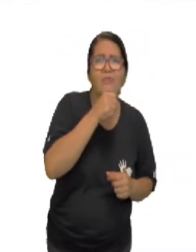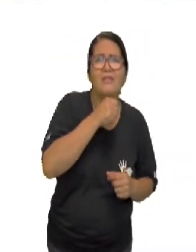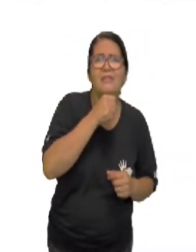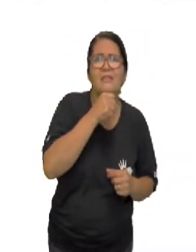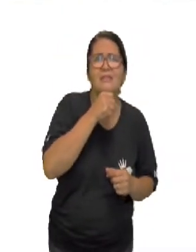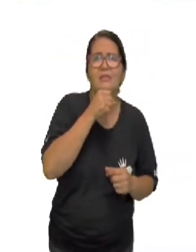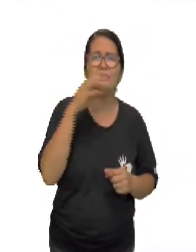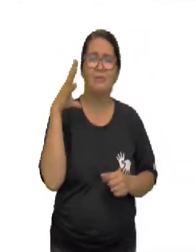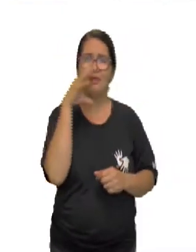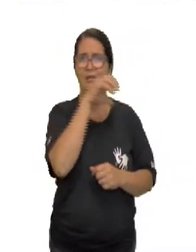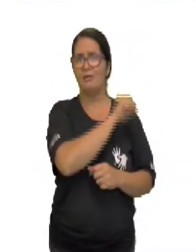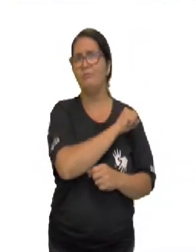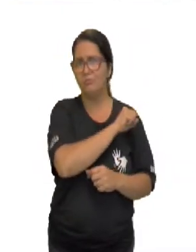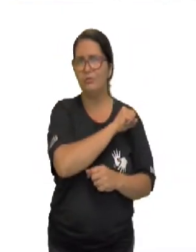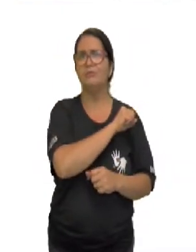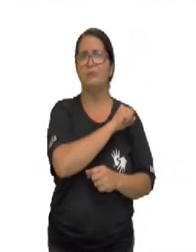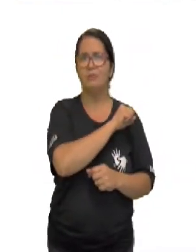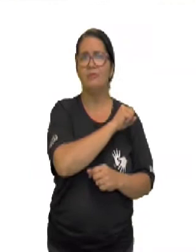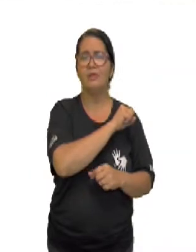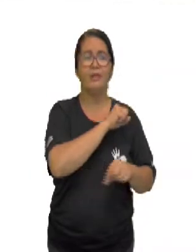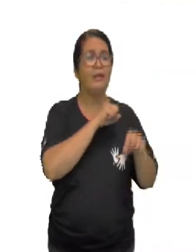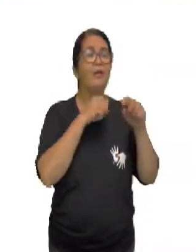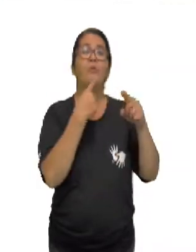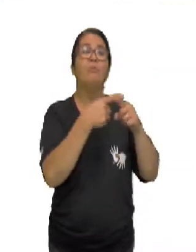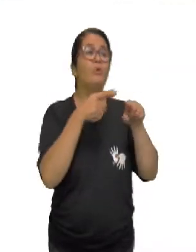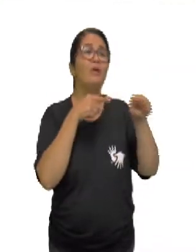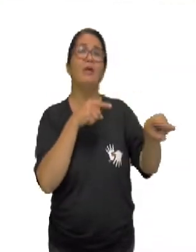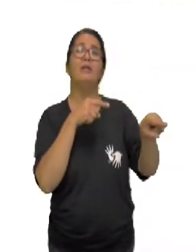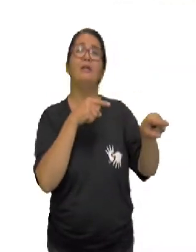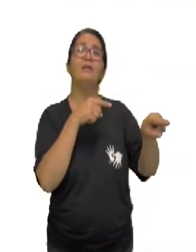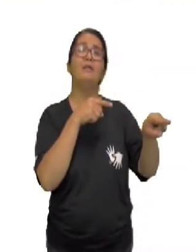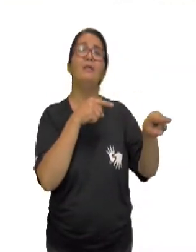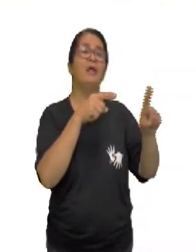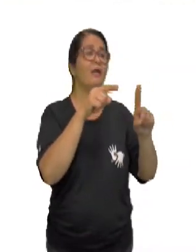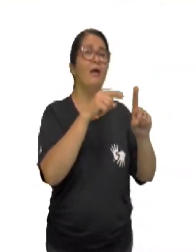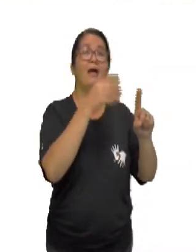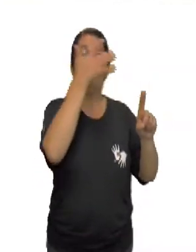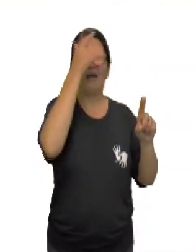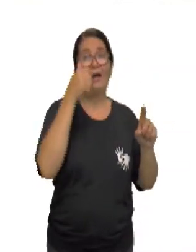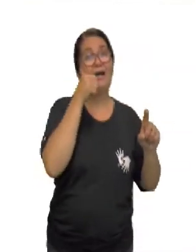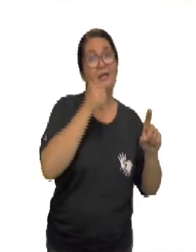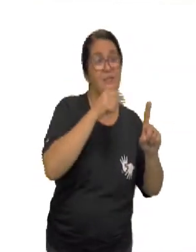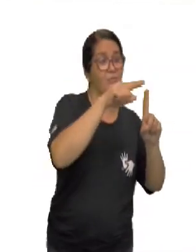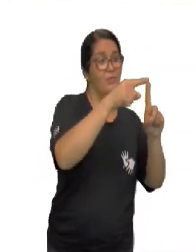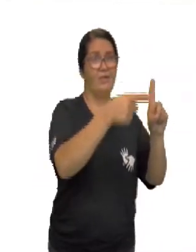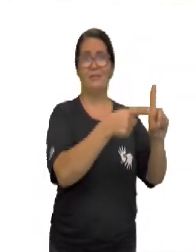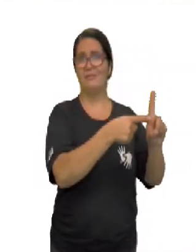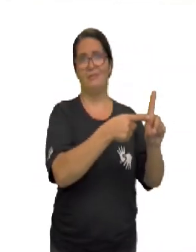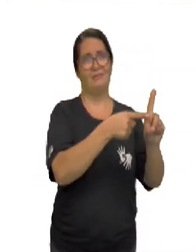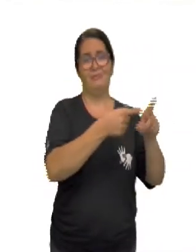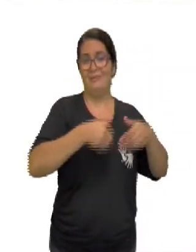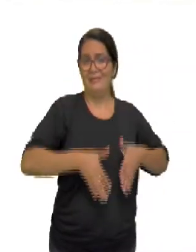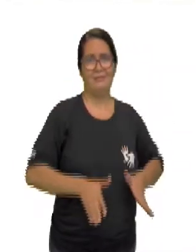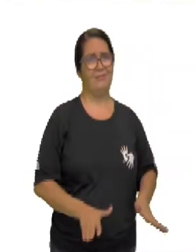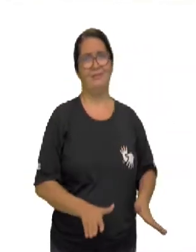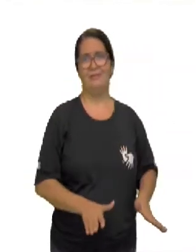das vezes ele faz campanhas para atrair imigrantes.